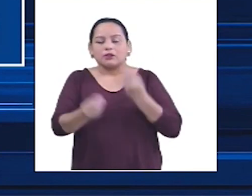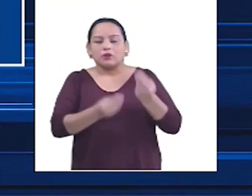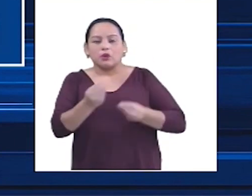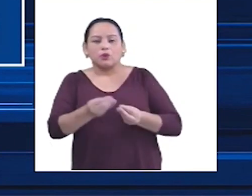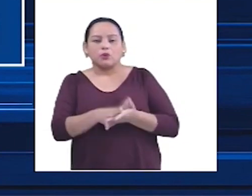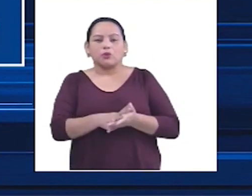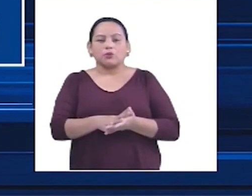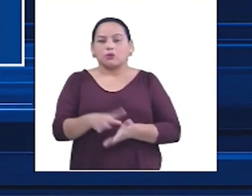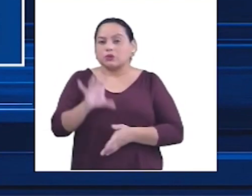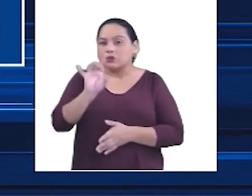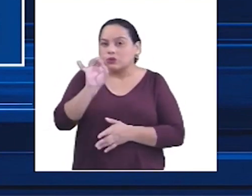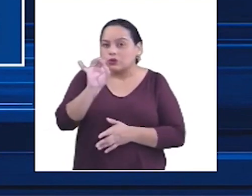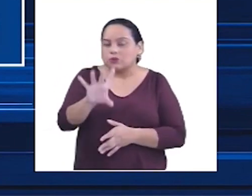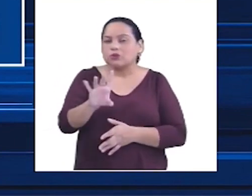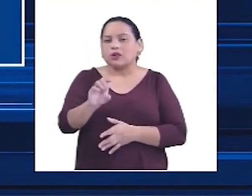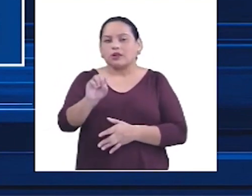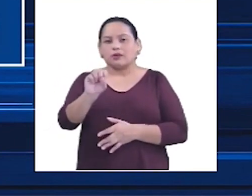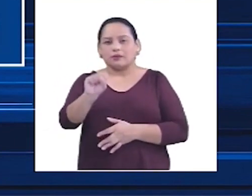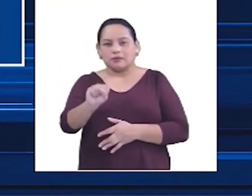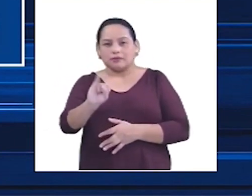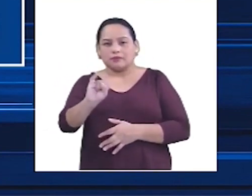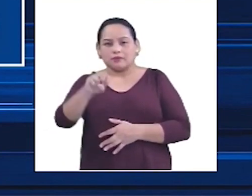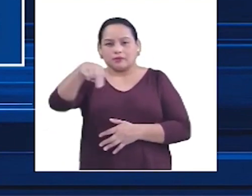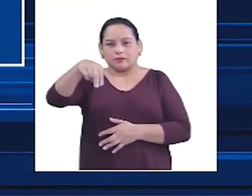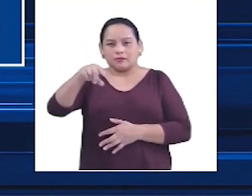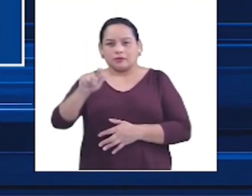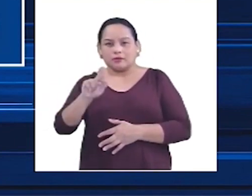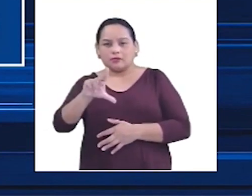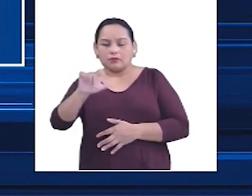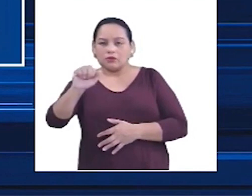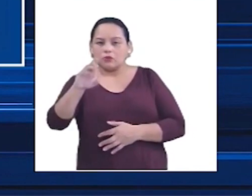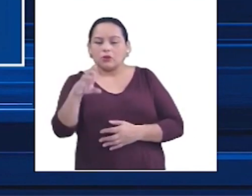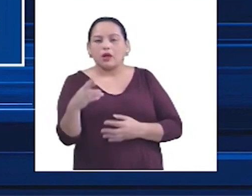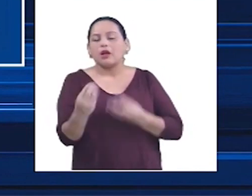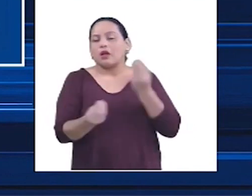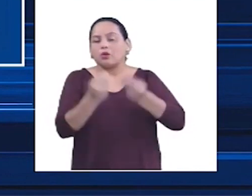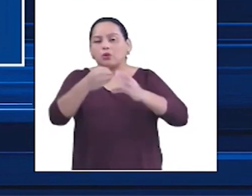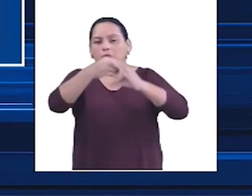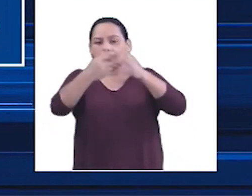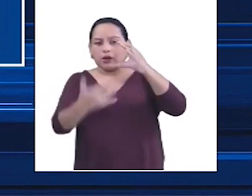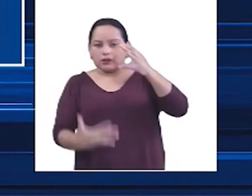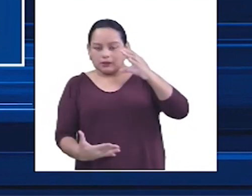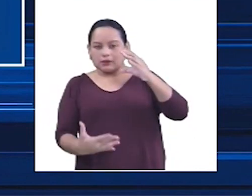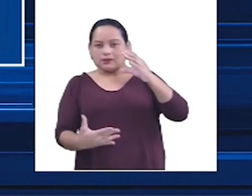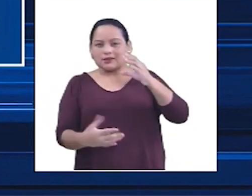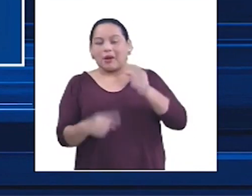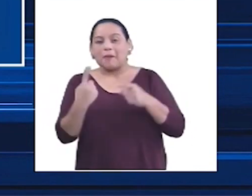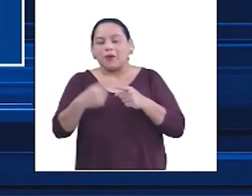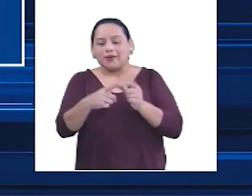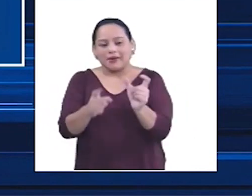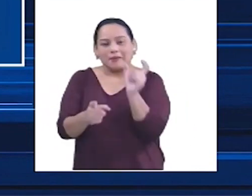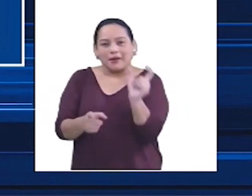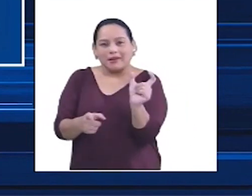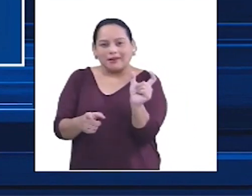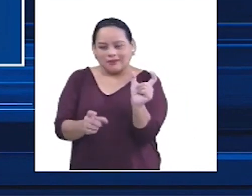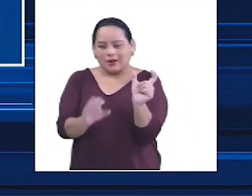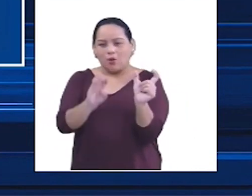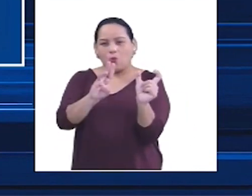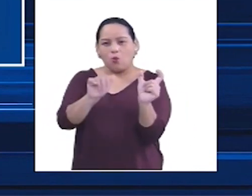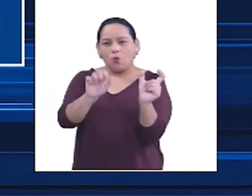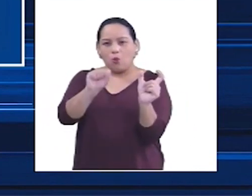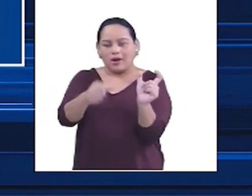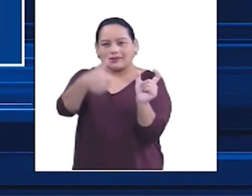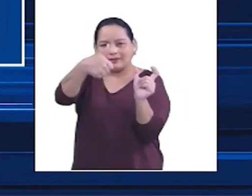portanto, singular. Isso caracteriza aí a presença do OS, né? Justifica a presença do OS.